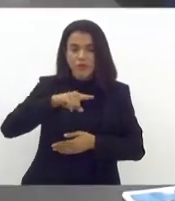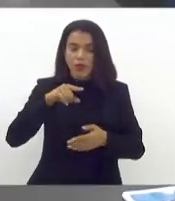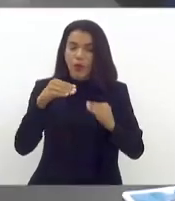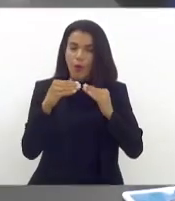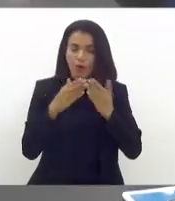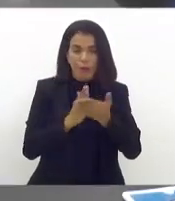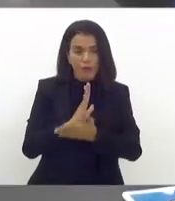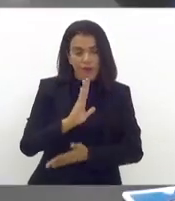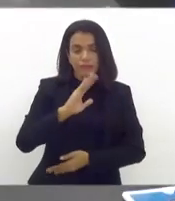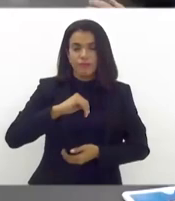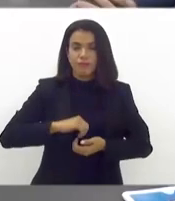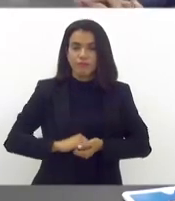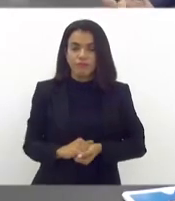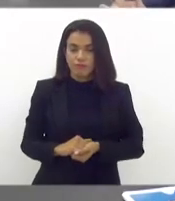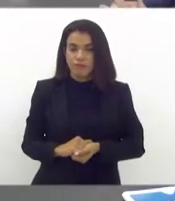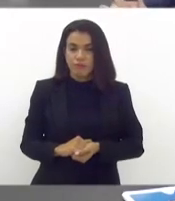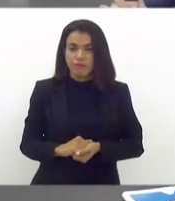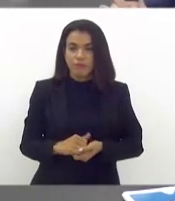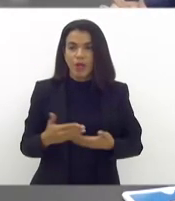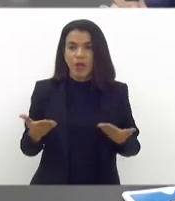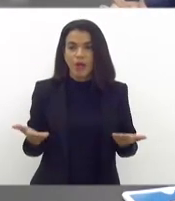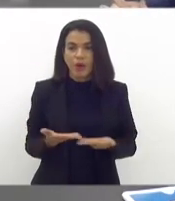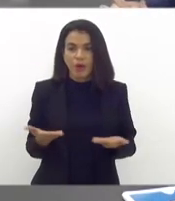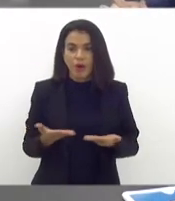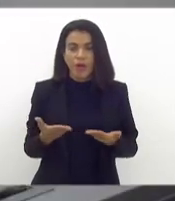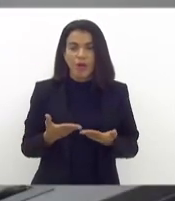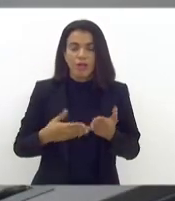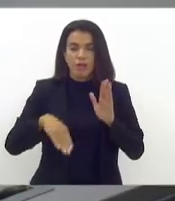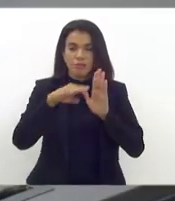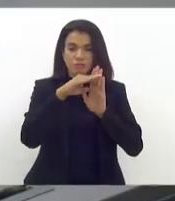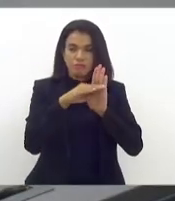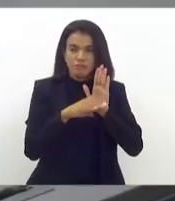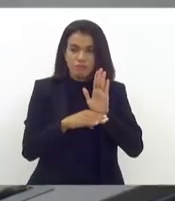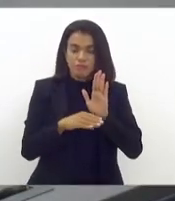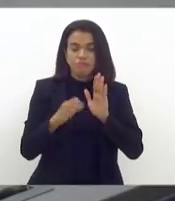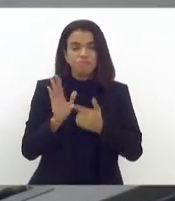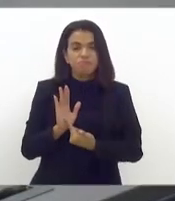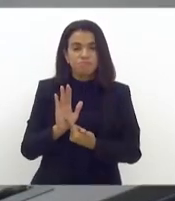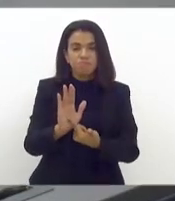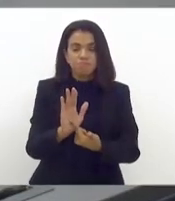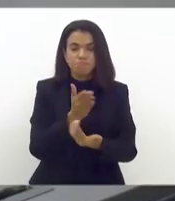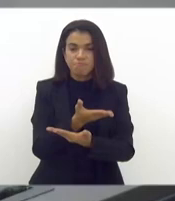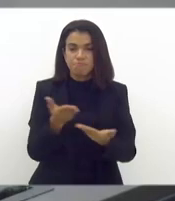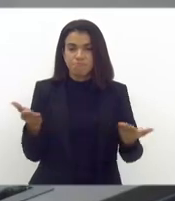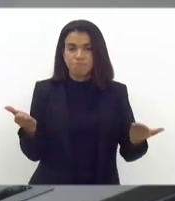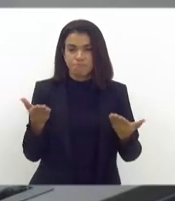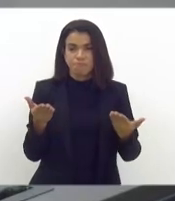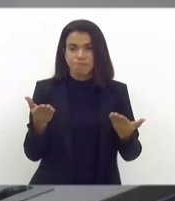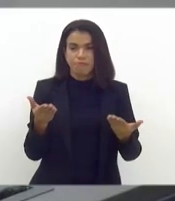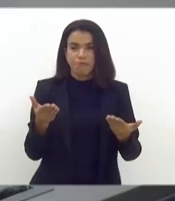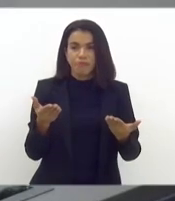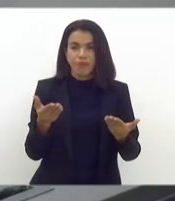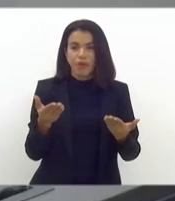estão. Aprovado. Bem, eu vou, na próxima pauta, trazer aqui as nossas